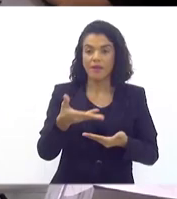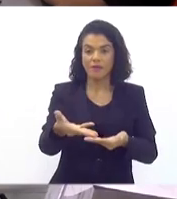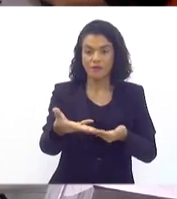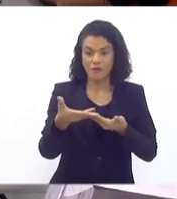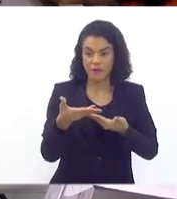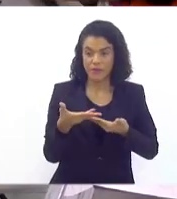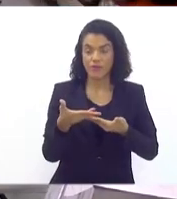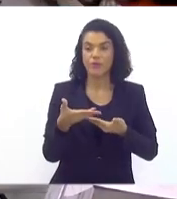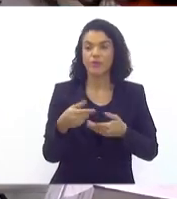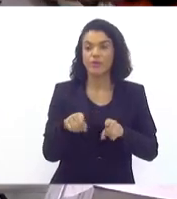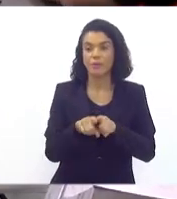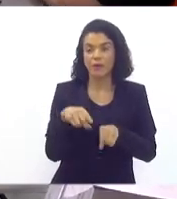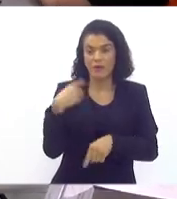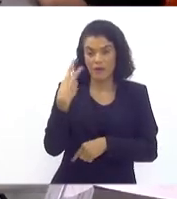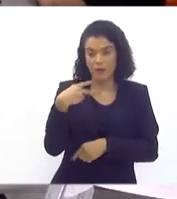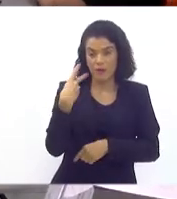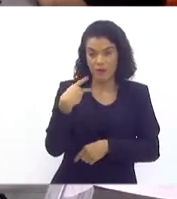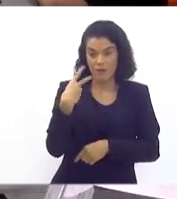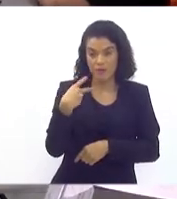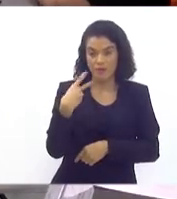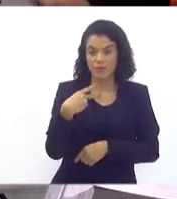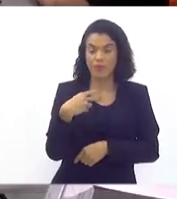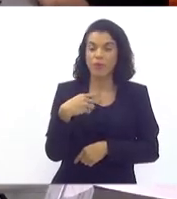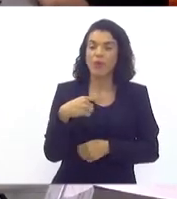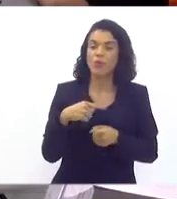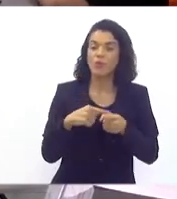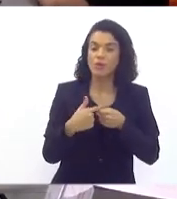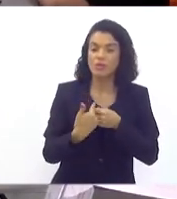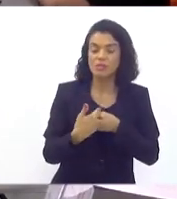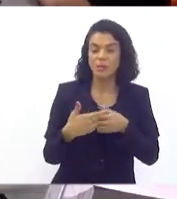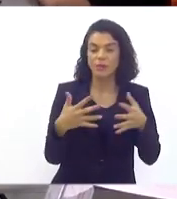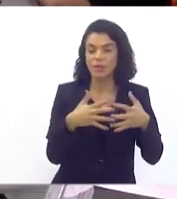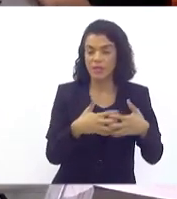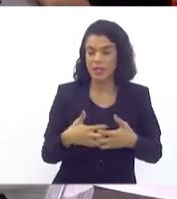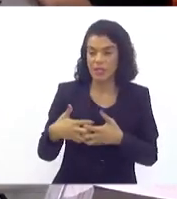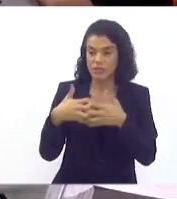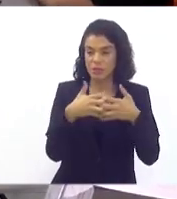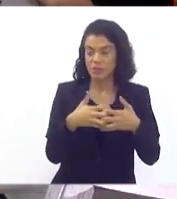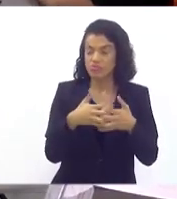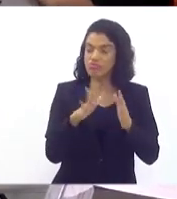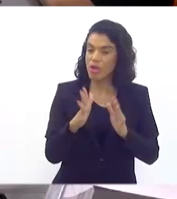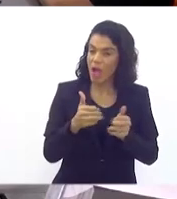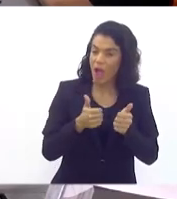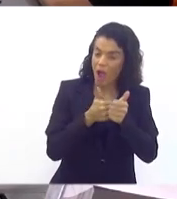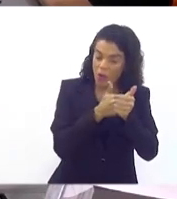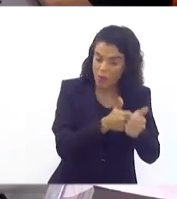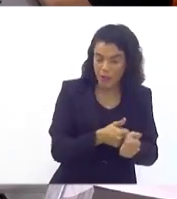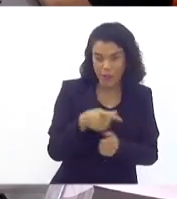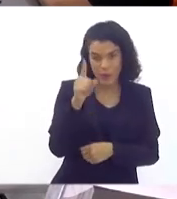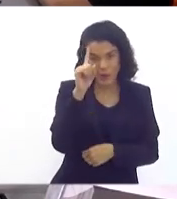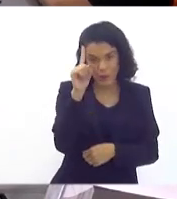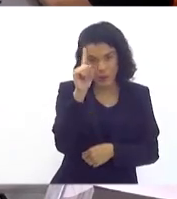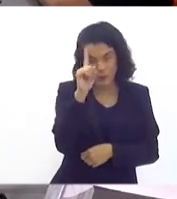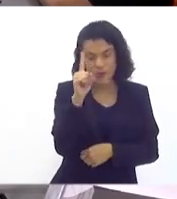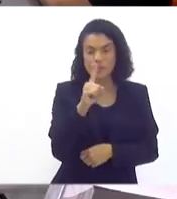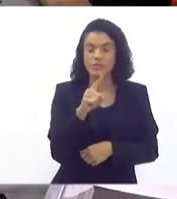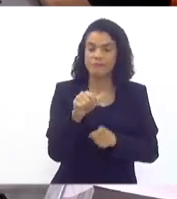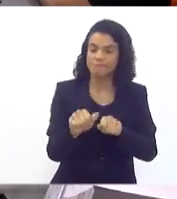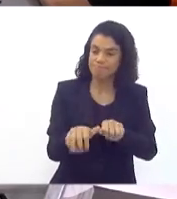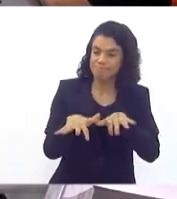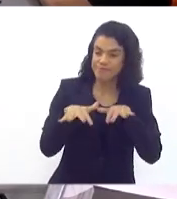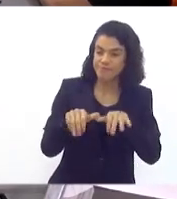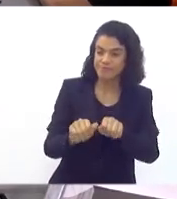e também o vereador a mais Laurindo do município de Teresópolis que tem acompanhado todos os dias o trabalho aqui das nossas sessões